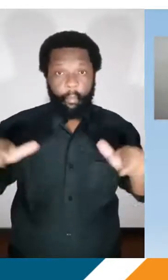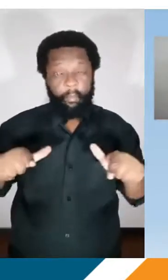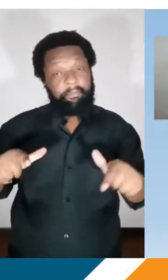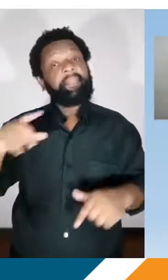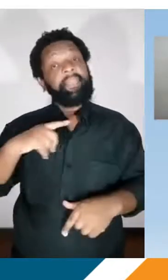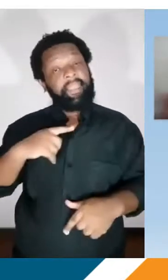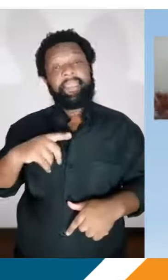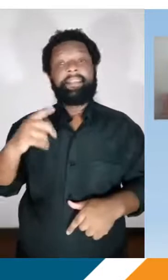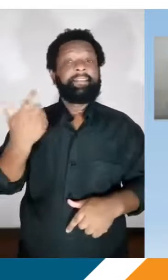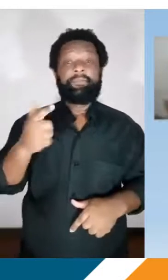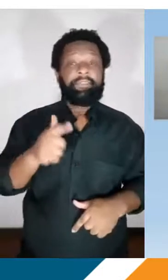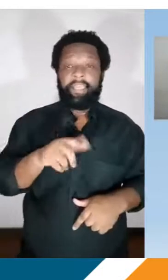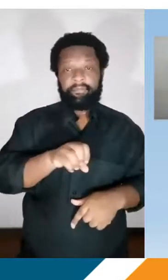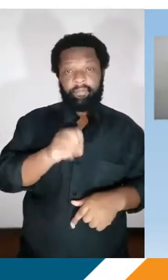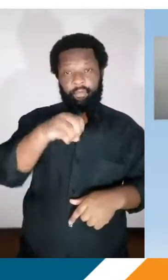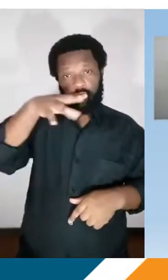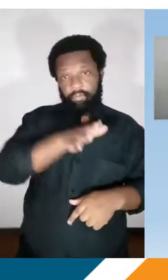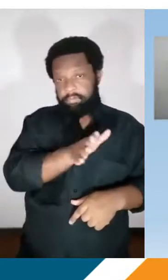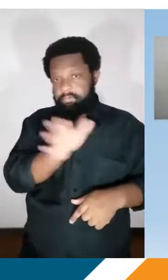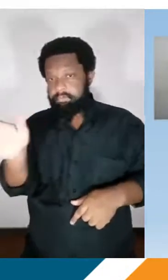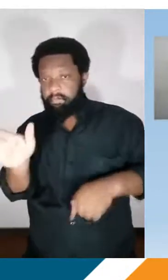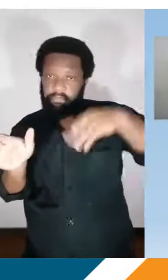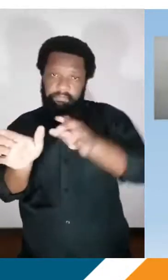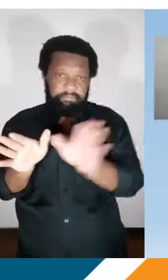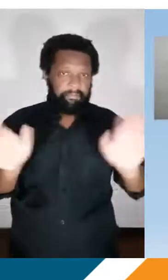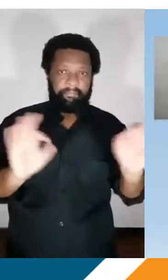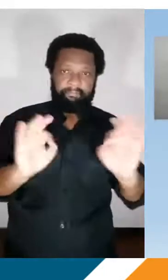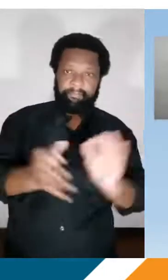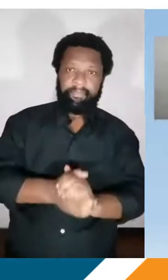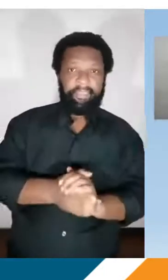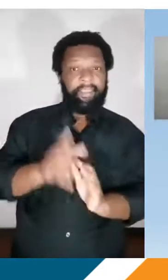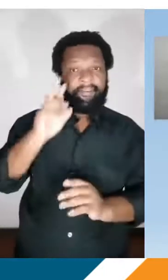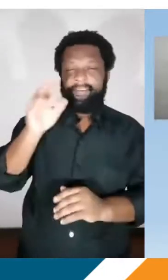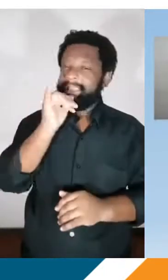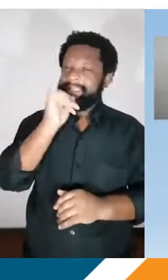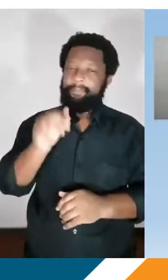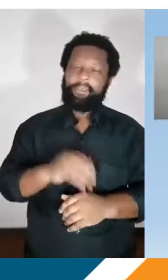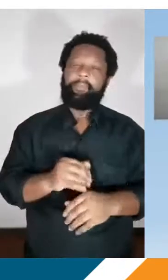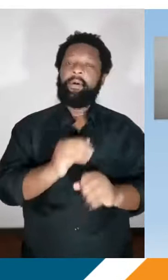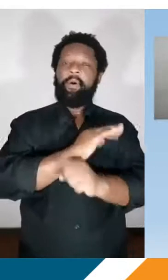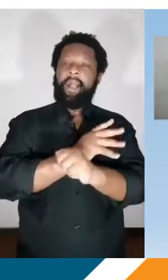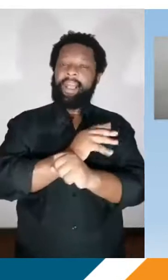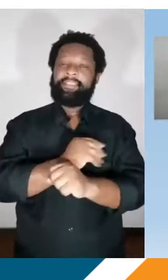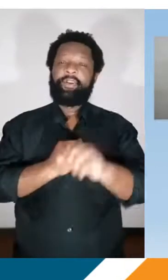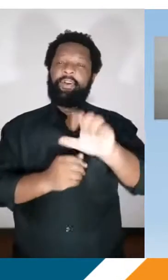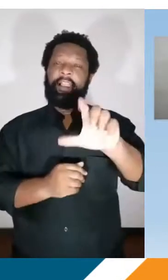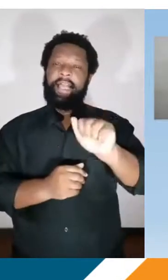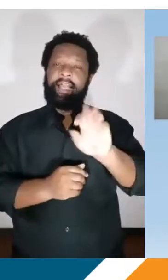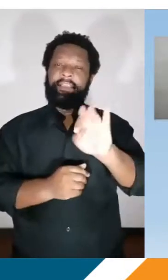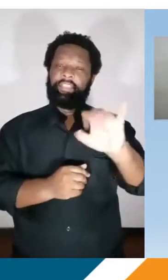aí, você vai fazer com que não vai ter desvio de luz polarizada. Tá bom, gente? Aqui vocês podem até ver um exemplo de um ácido